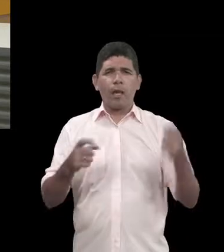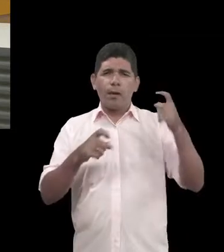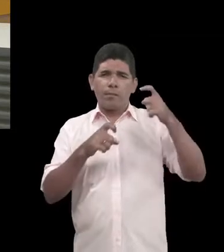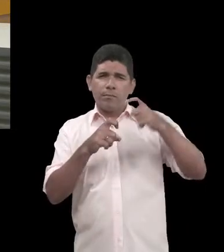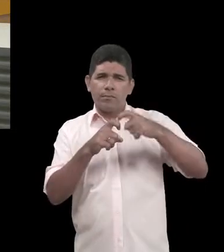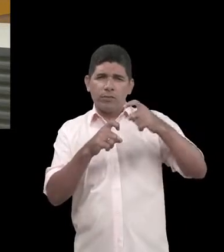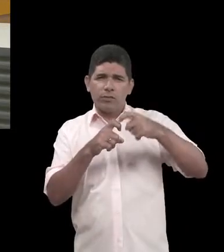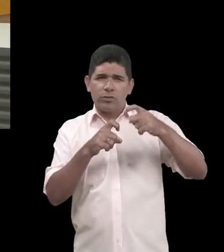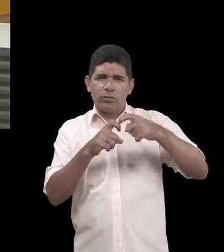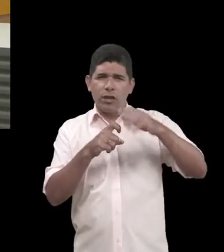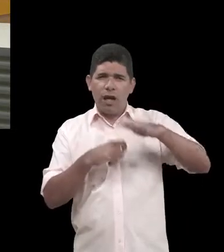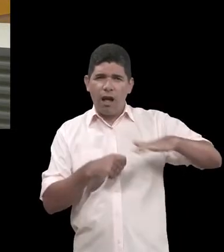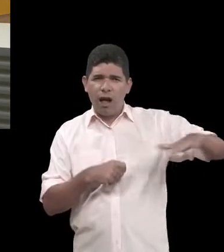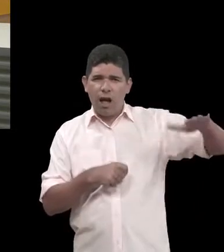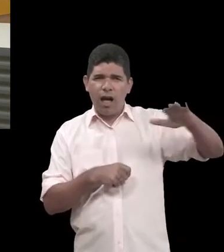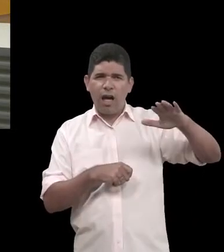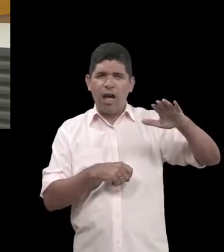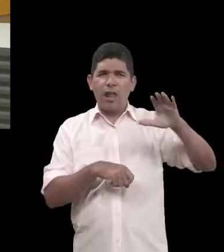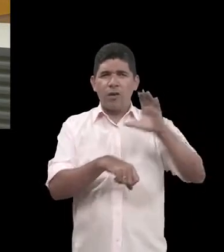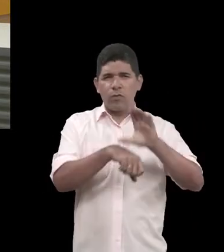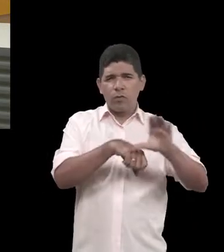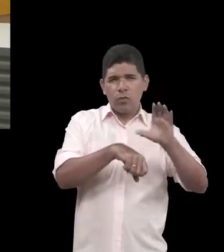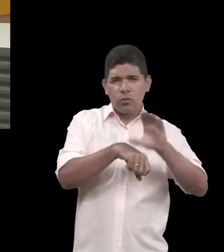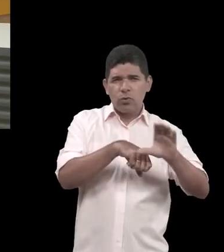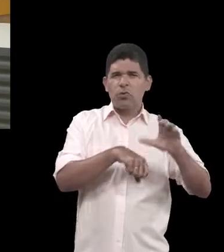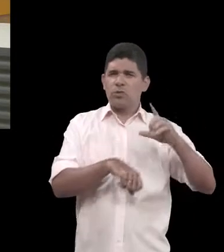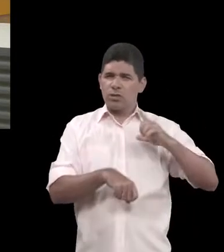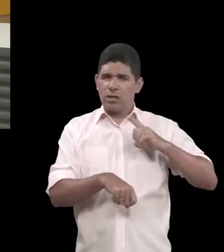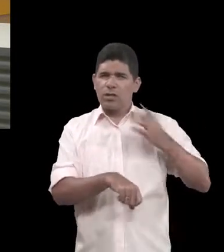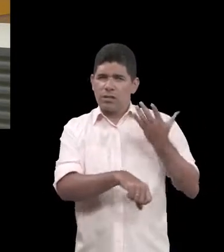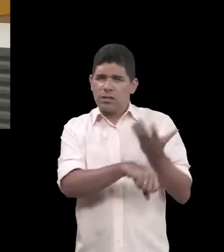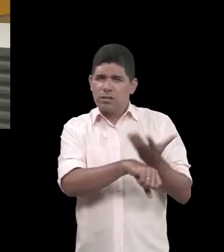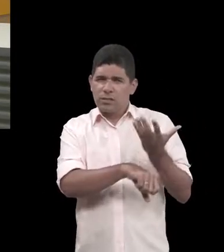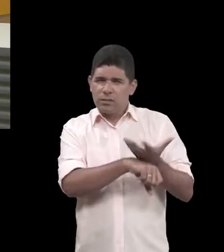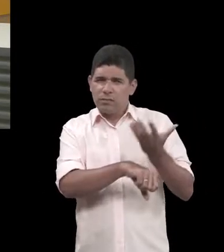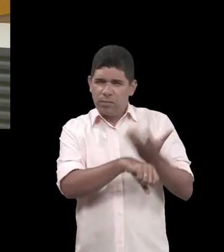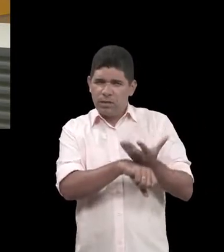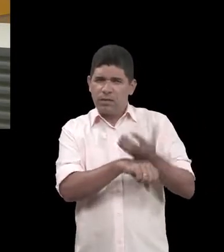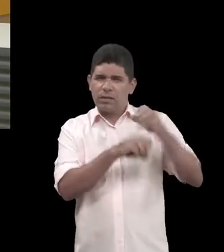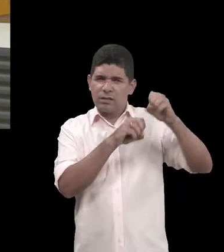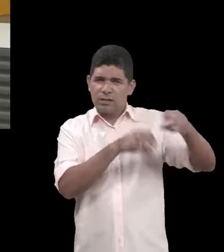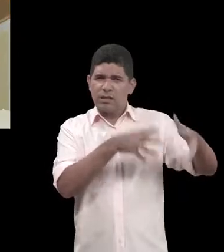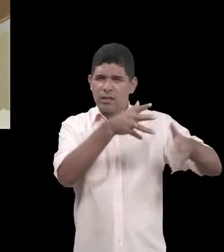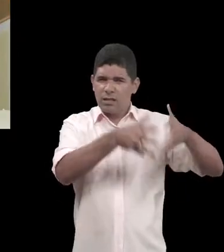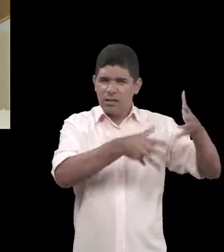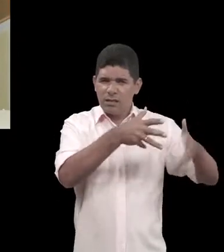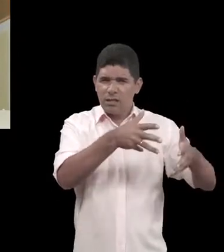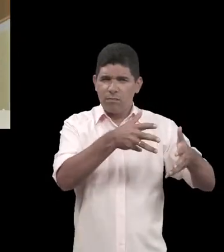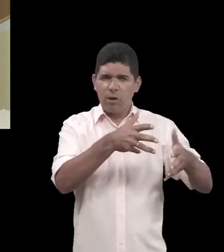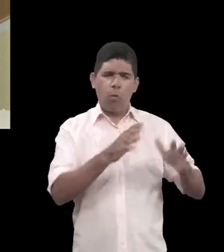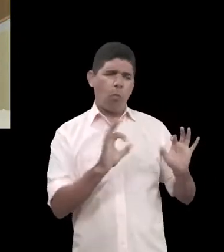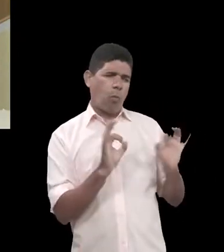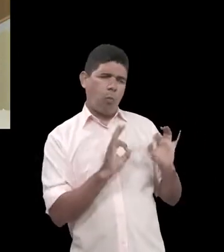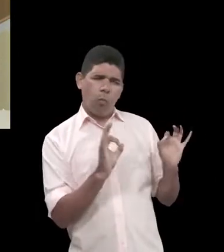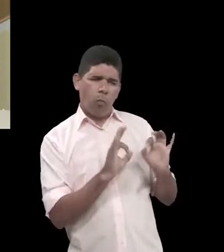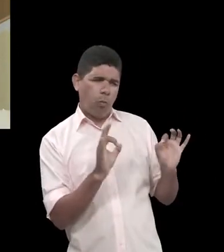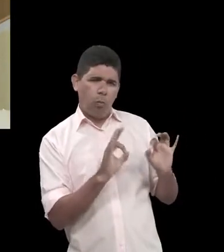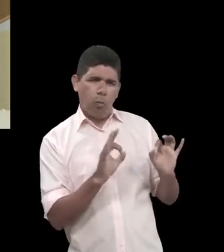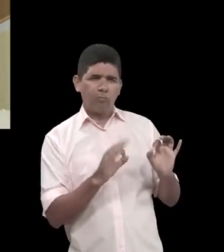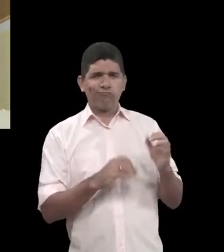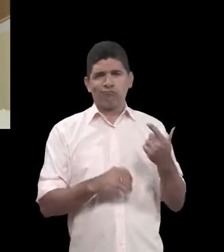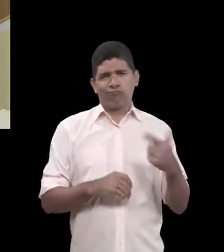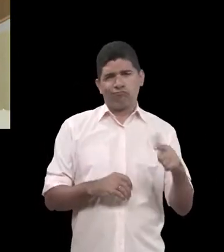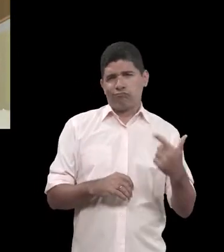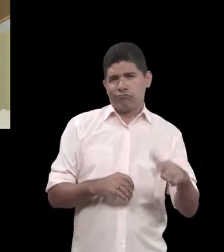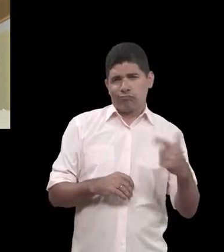que vai atingir essa área Até o momento ainda não. Até o momento, disciplinas de Libras são